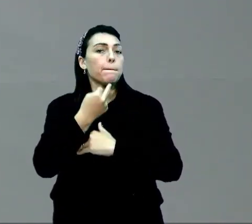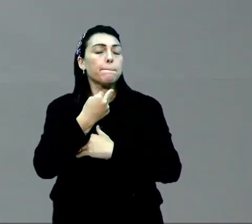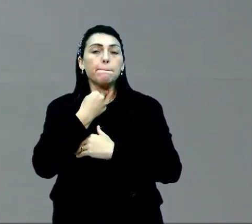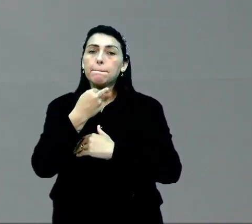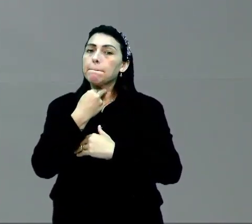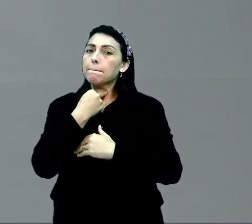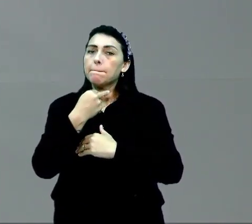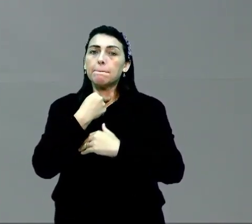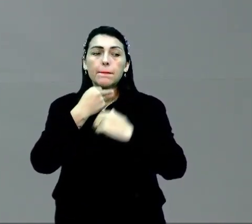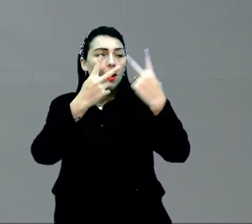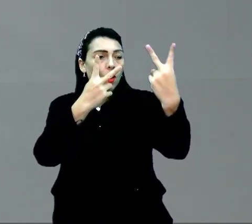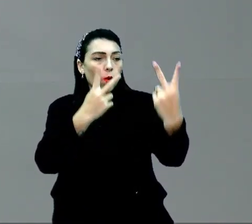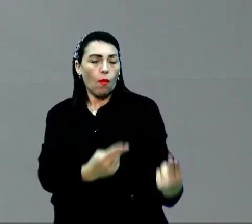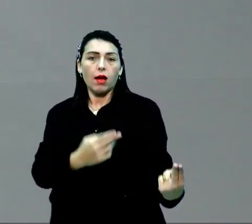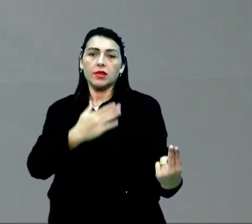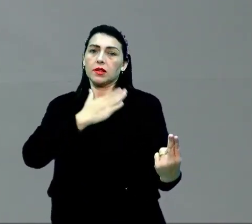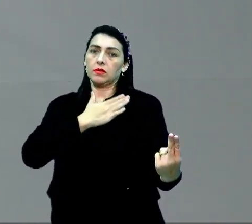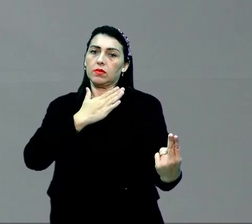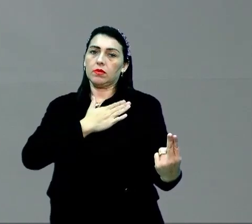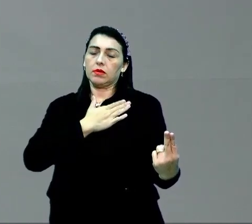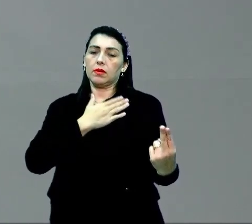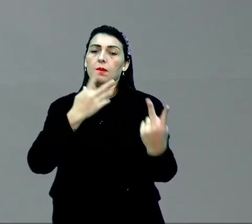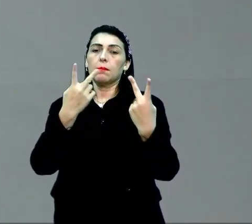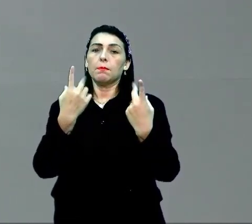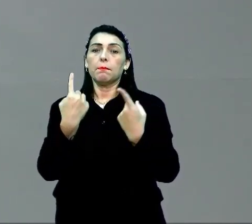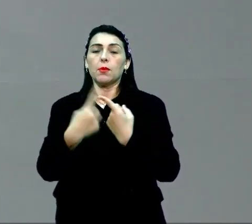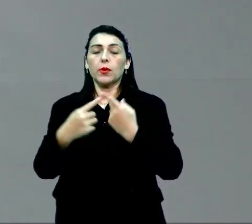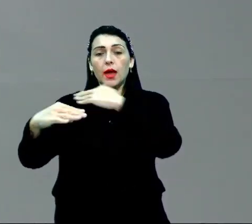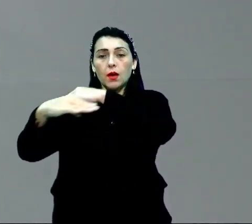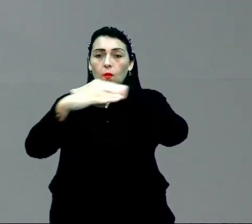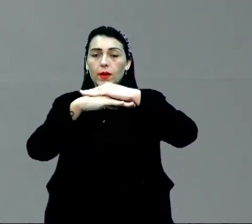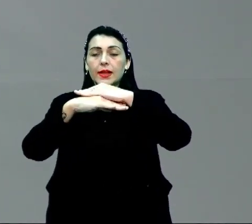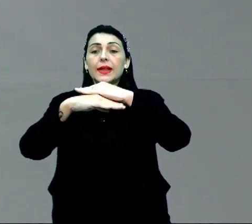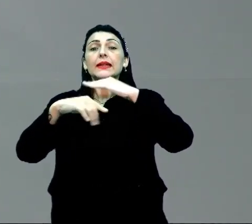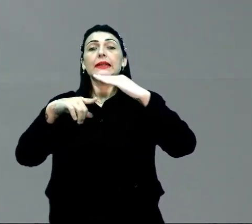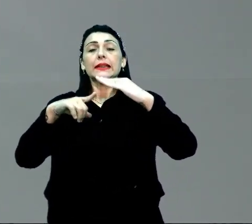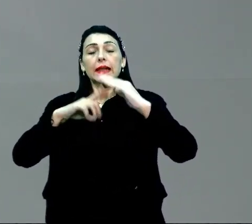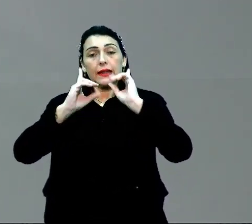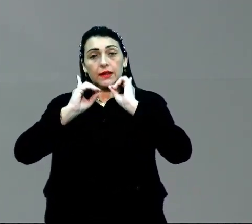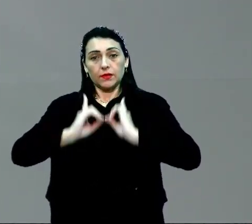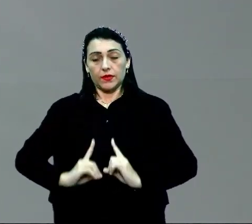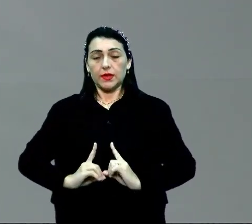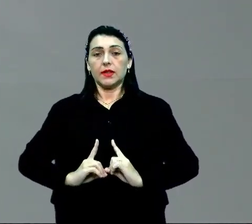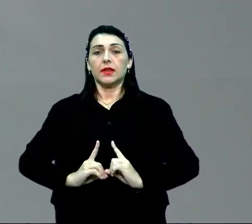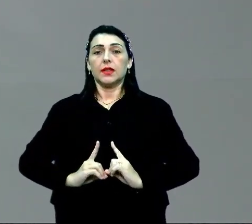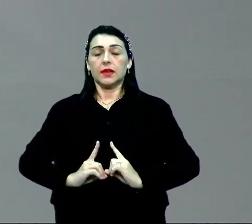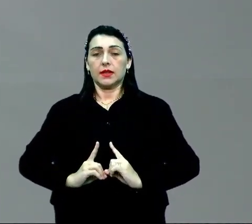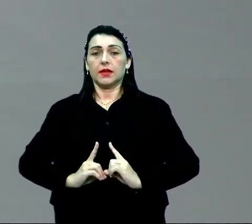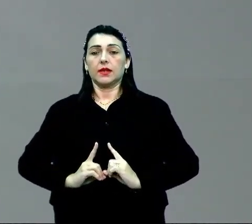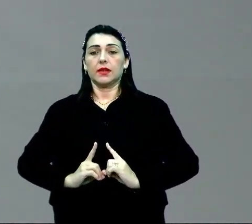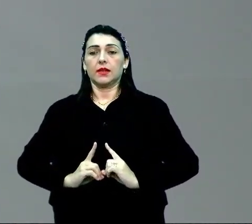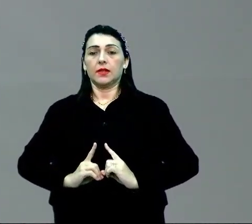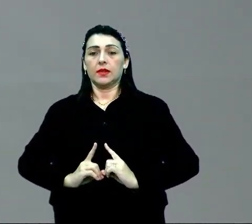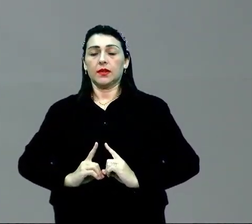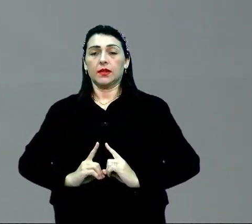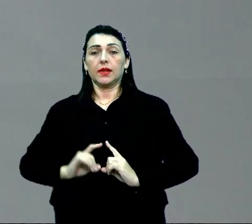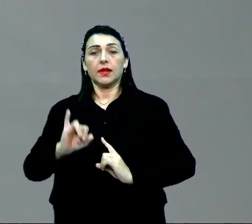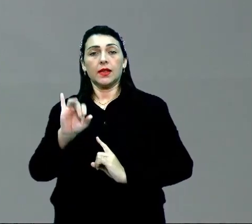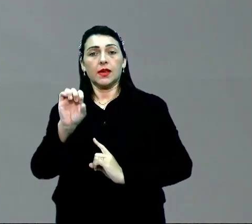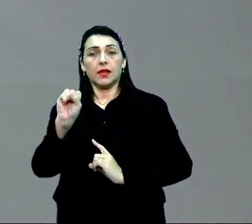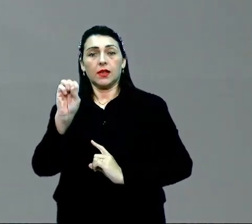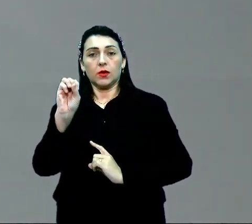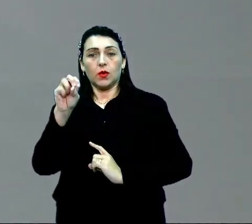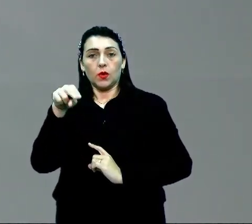ser tratados iguais a nós, porque isso seria igualdade. Como eles têm essa deficiência, eles são tratados de forma